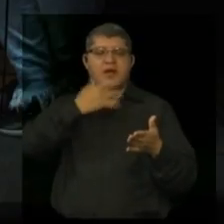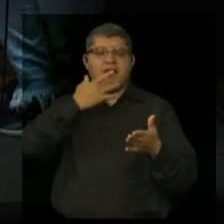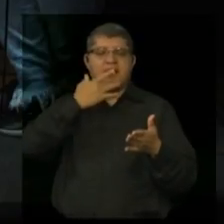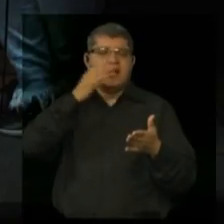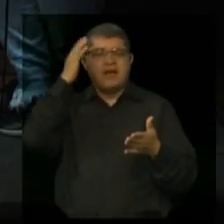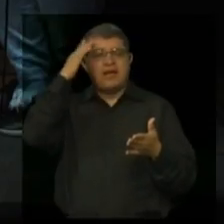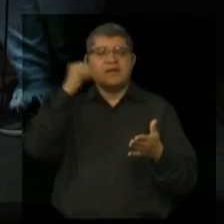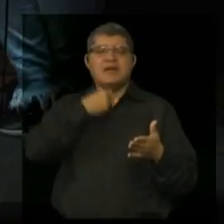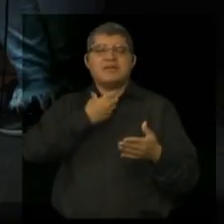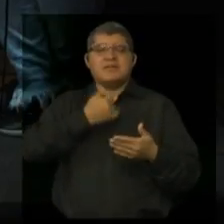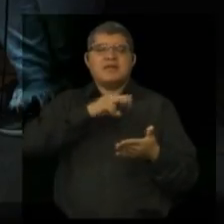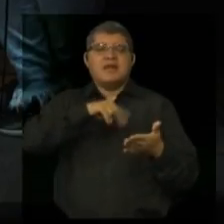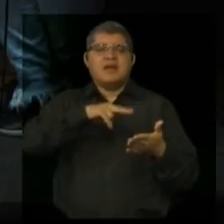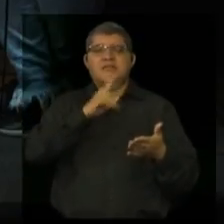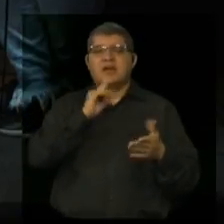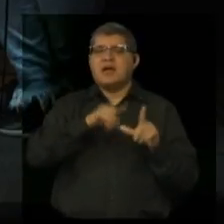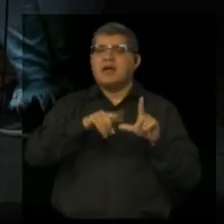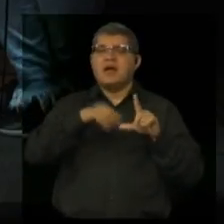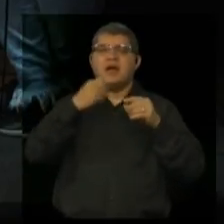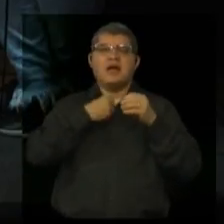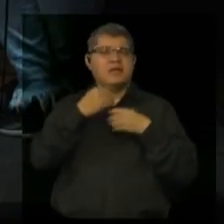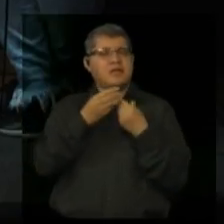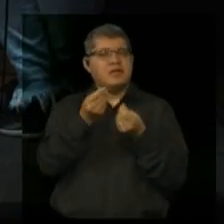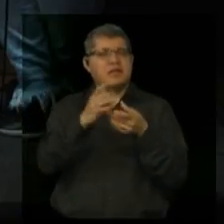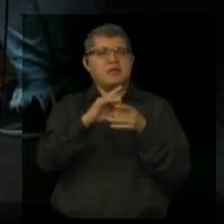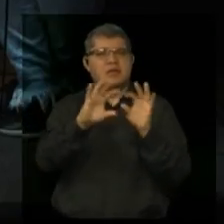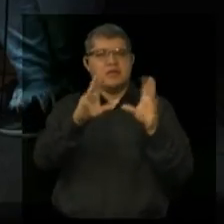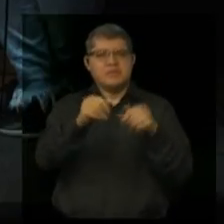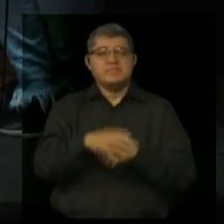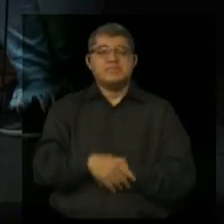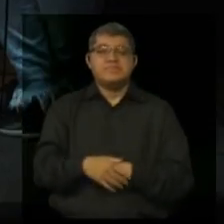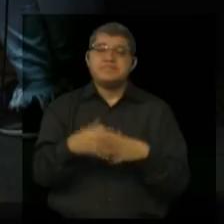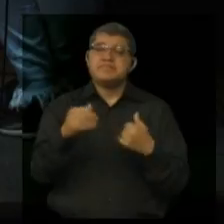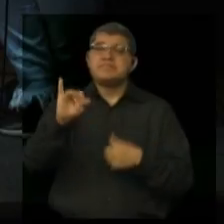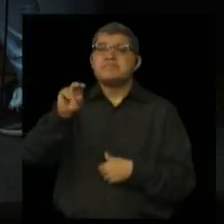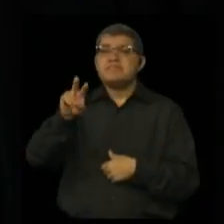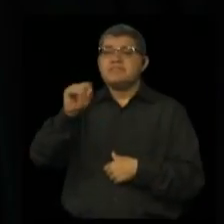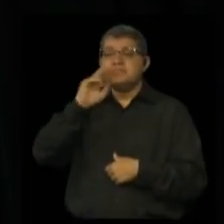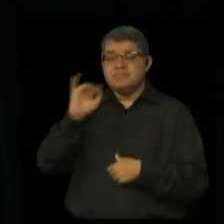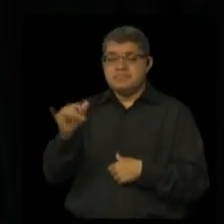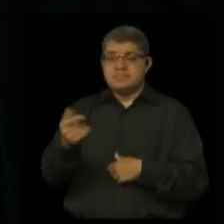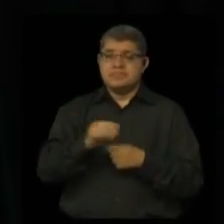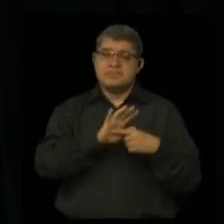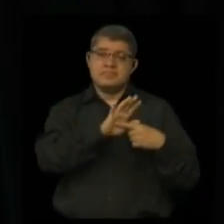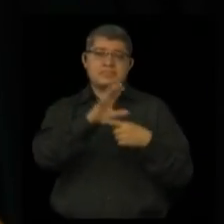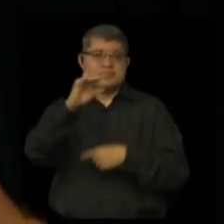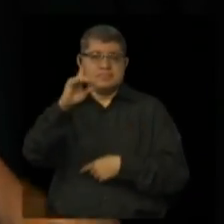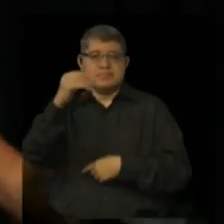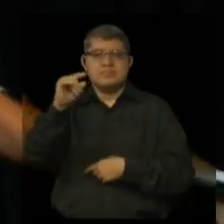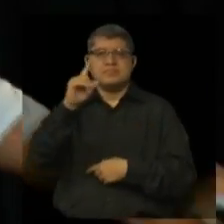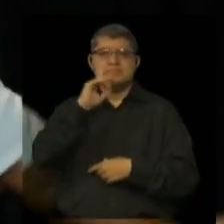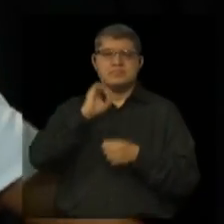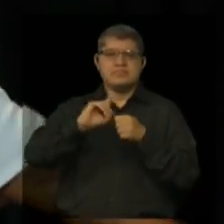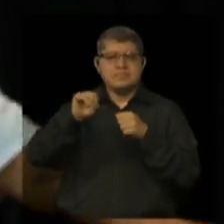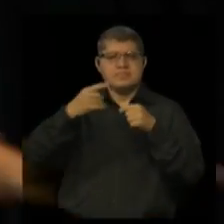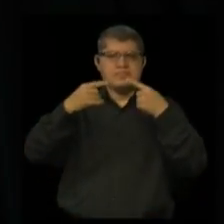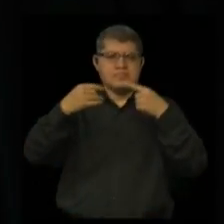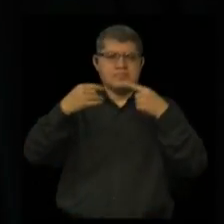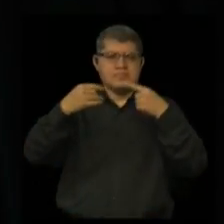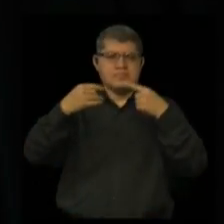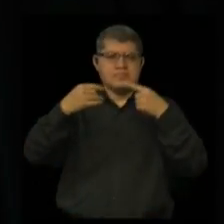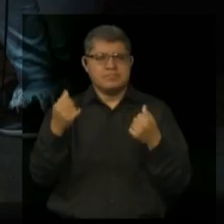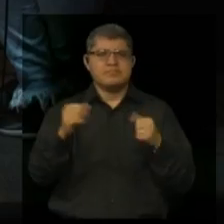poesia que eu passei lendo, viu? Recomendo a todos. Ivan, vamos aproveitar que a gente está mostrando o CD, falando do CD, vamos fazer mais uma do CD?